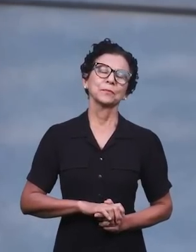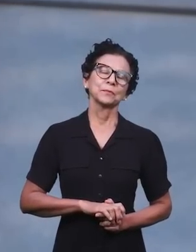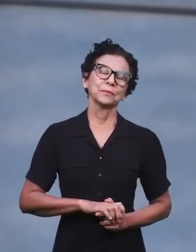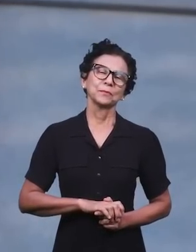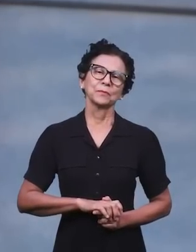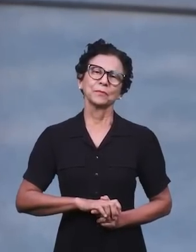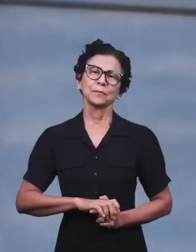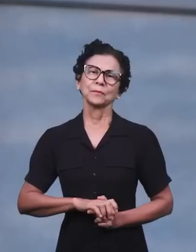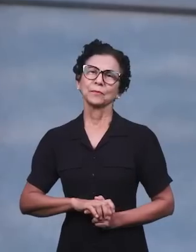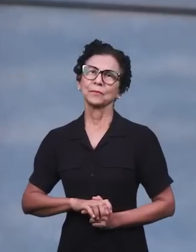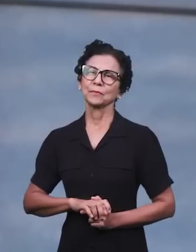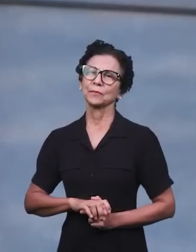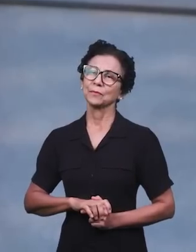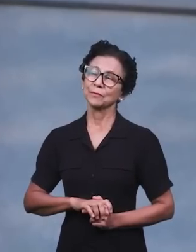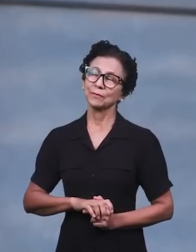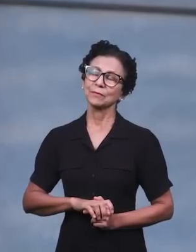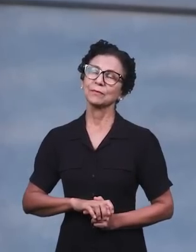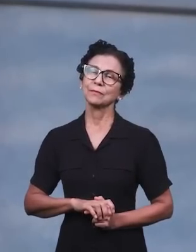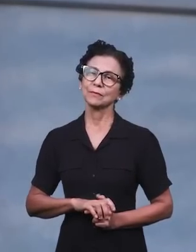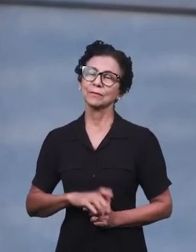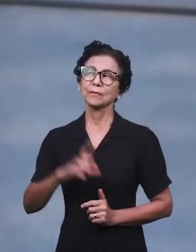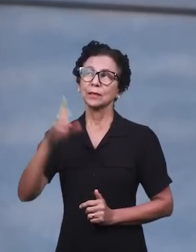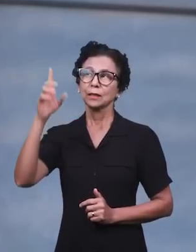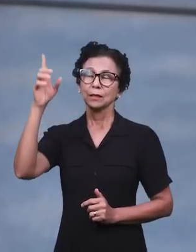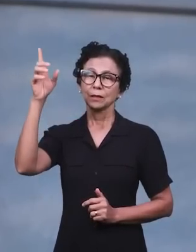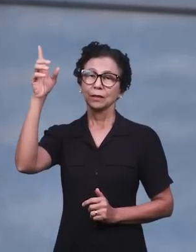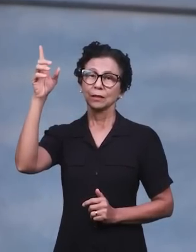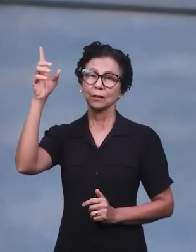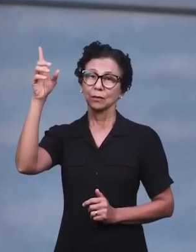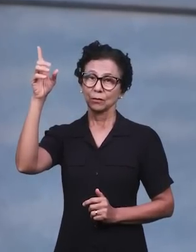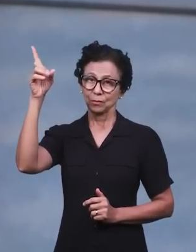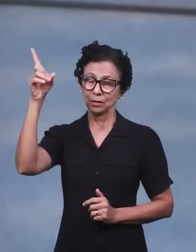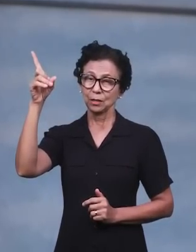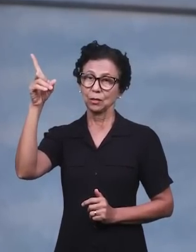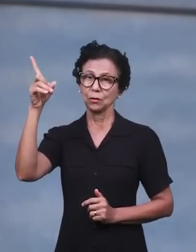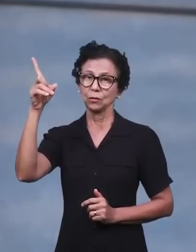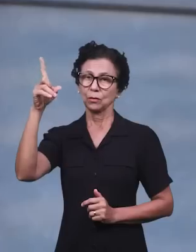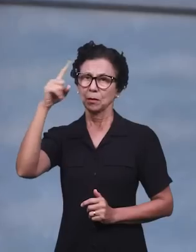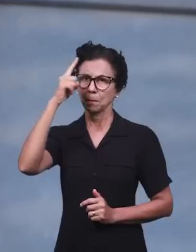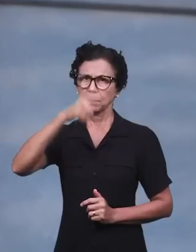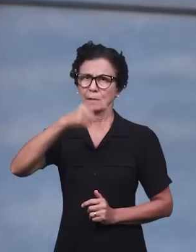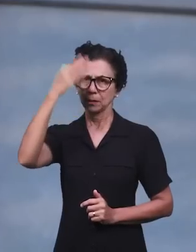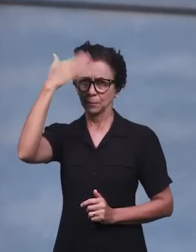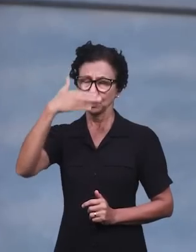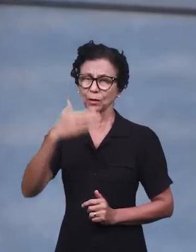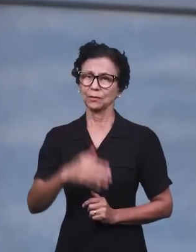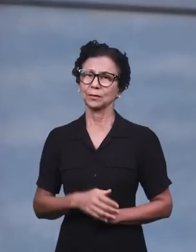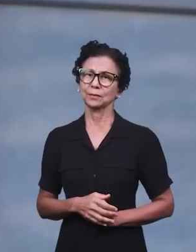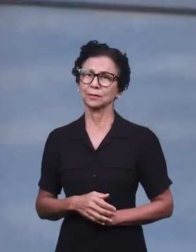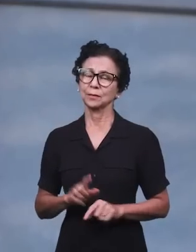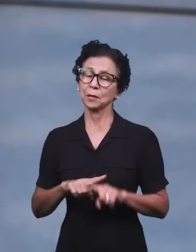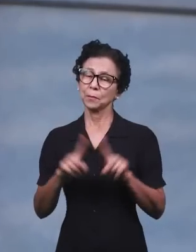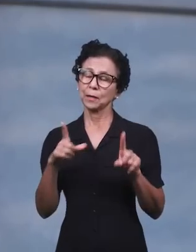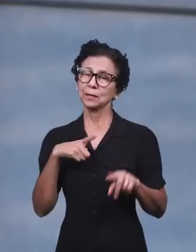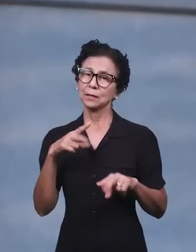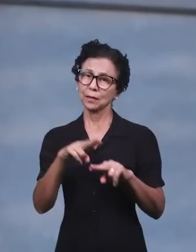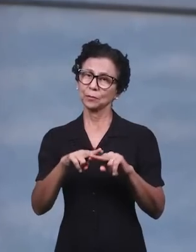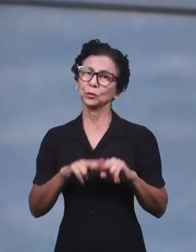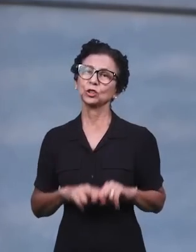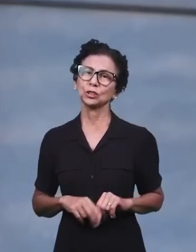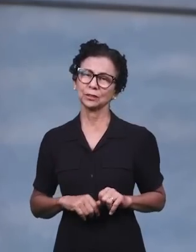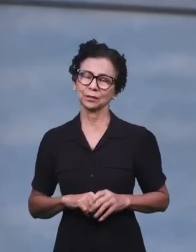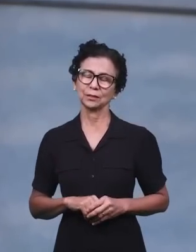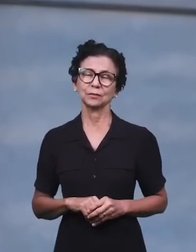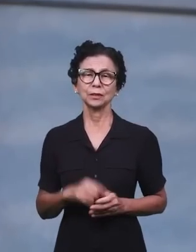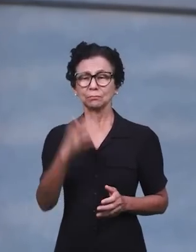nos deixa, nos prova sem motivo. O Senhor sempre tem um motivo de tudo isso. Eu não descobri qual que é, mas tem. A hora que você